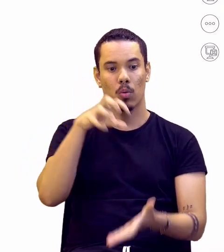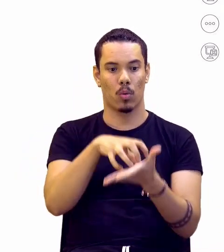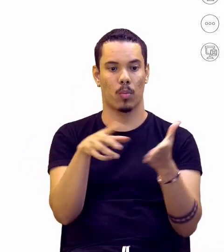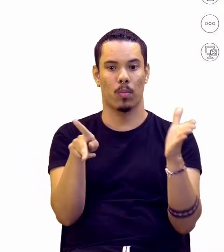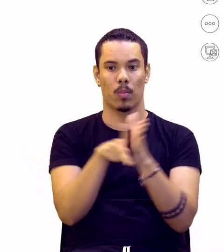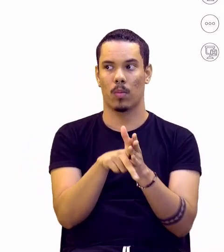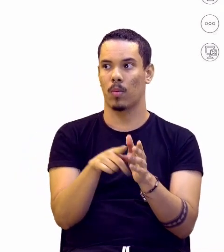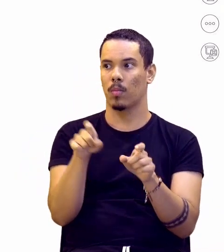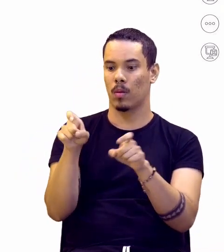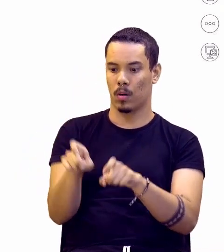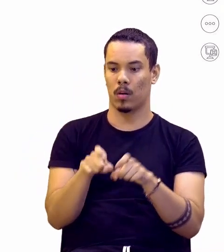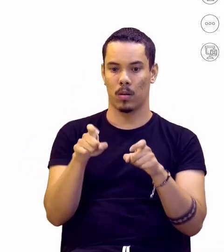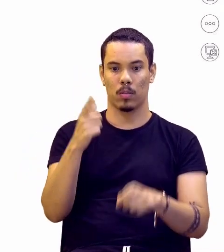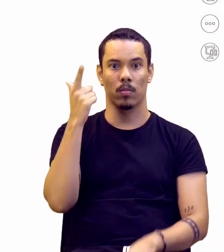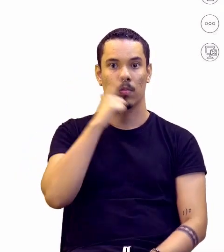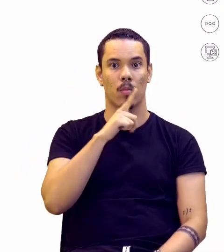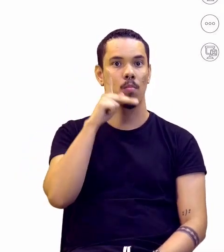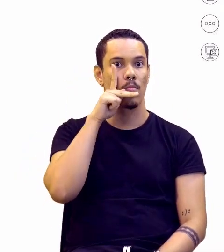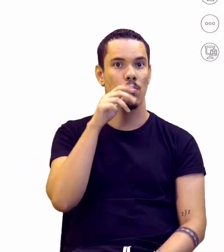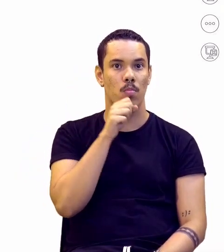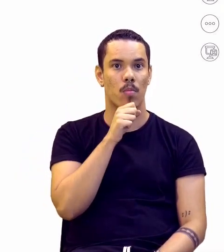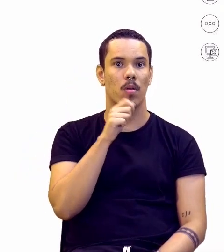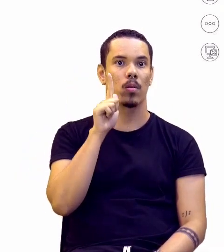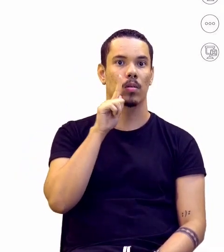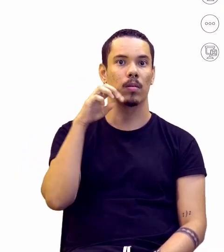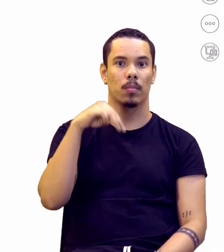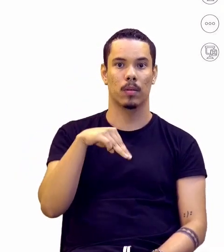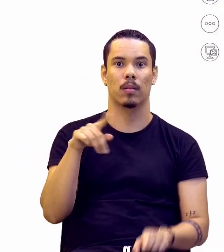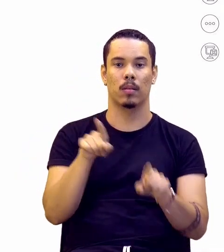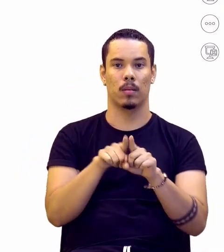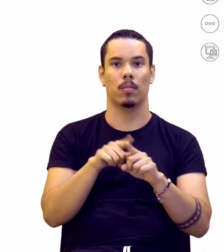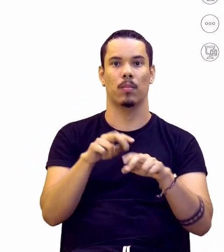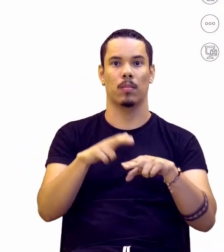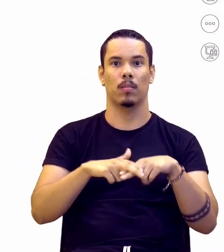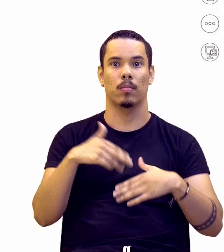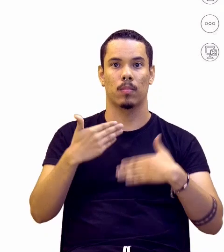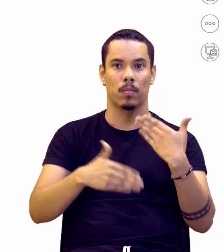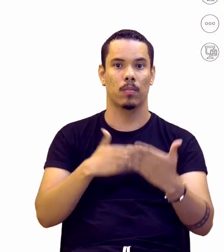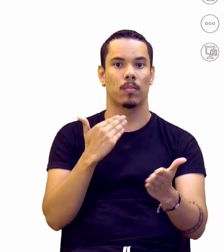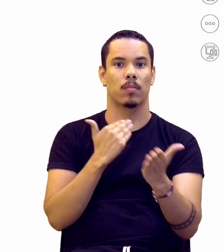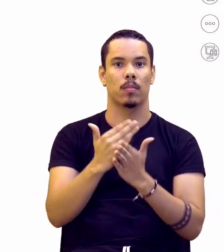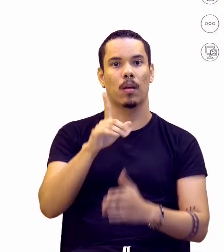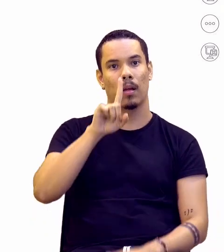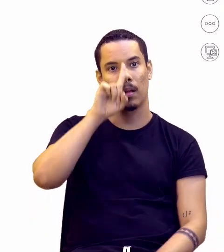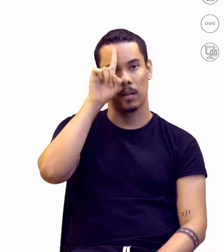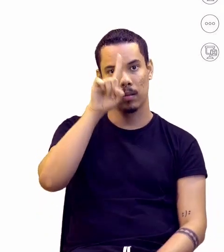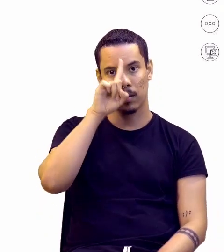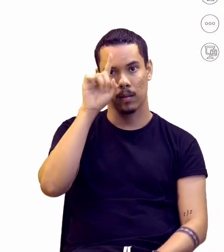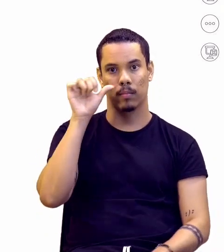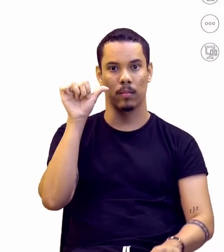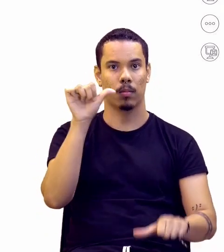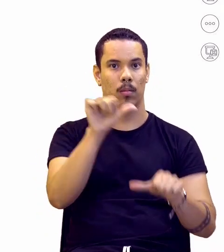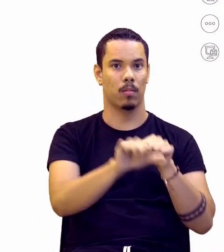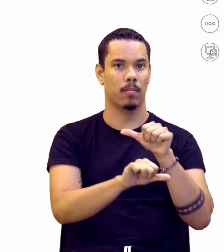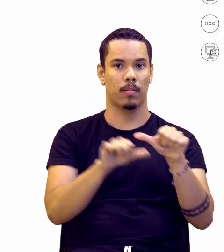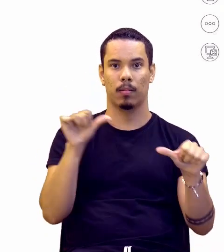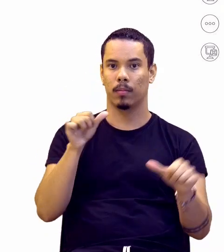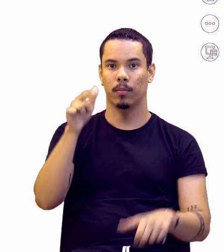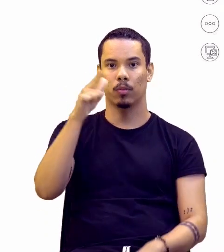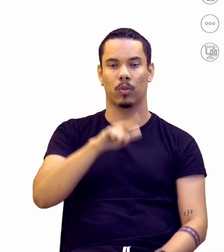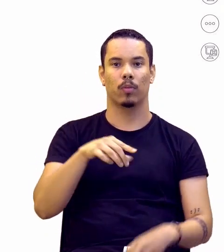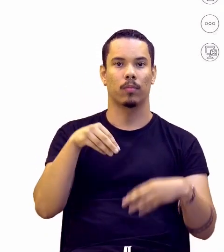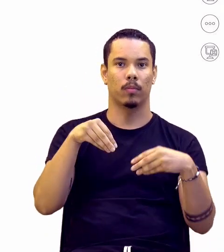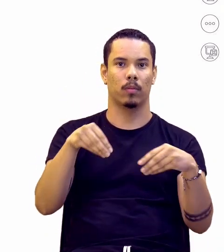para abastecer Porto Velho e Guajará-Mirim. Foi então que surgiu a ideia de reorganizar o